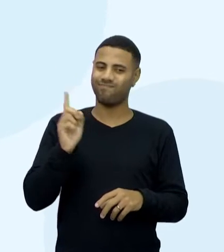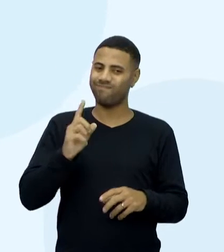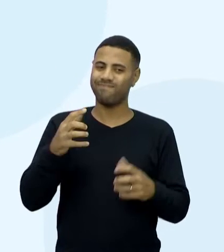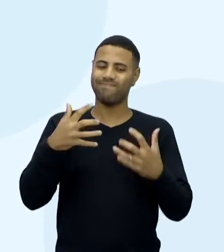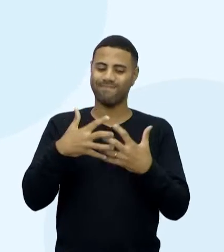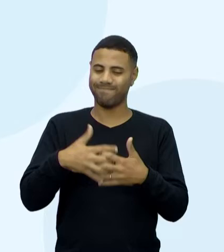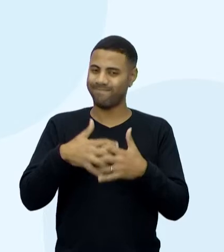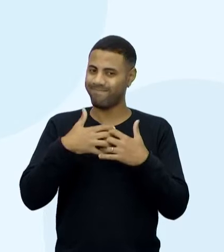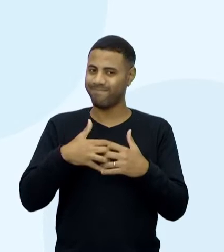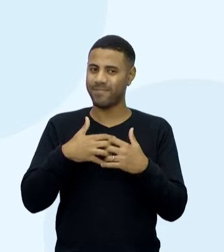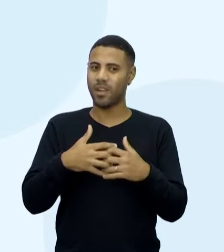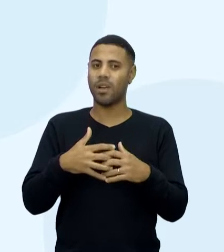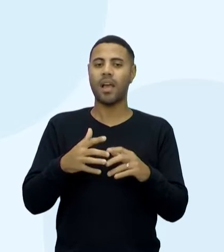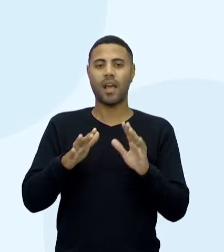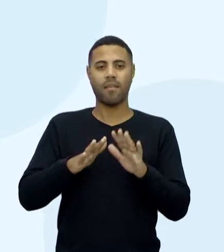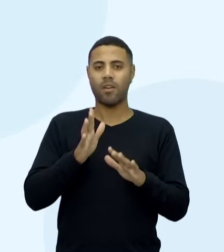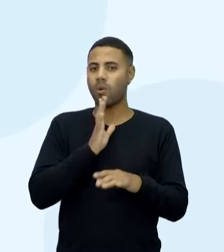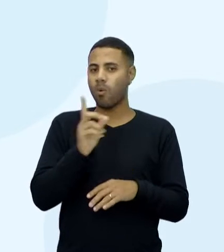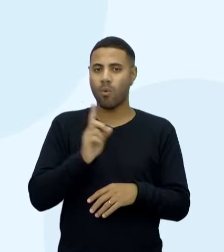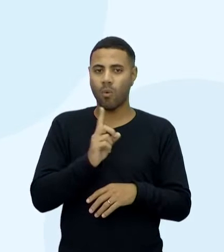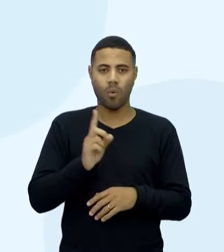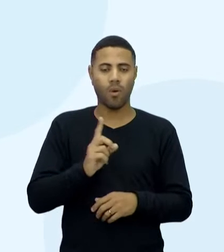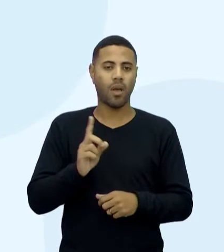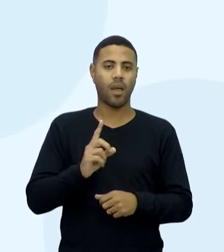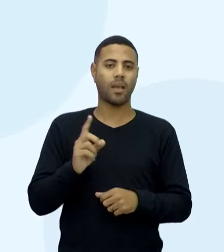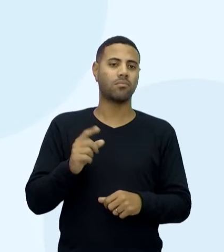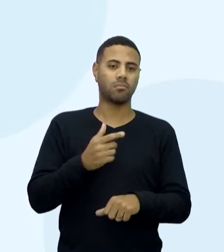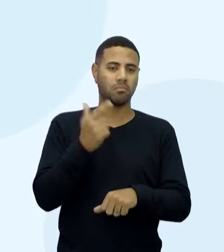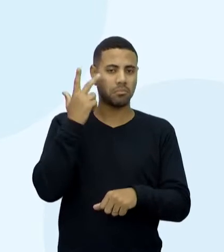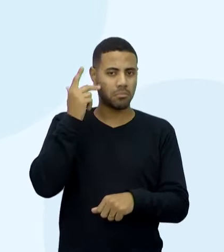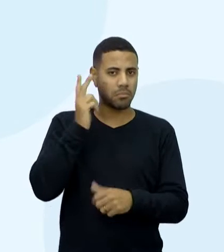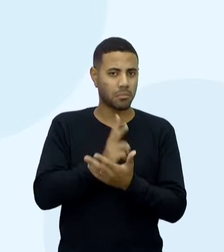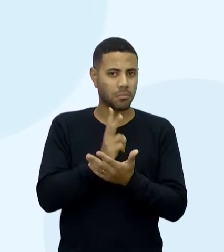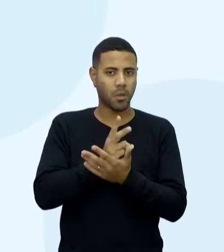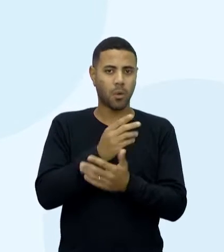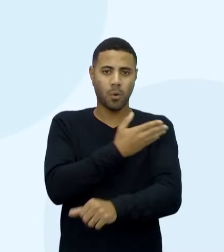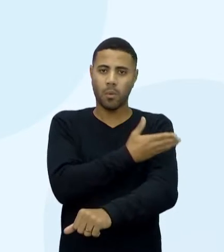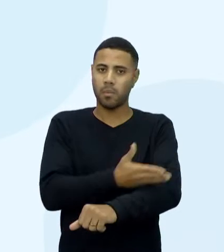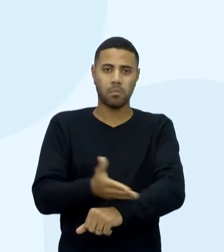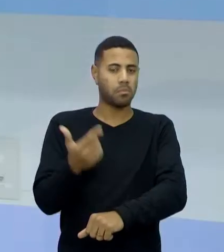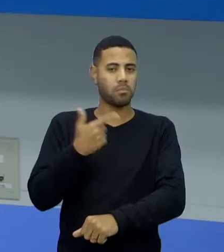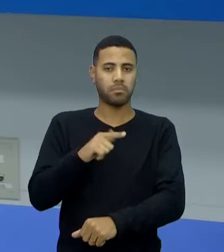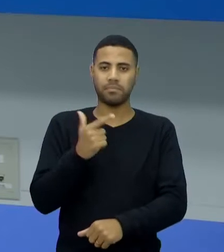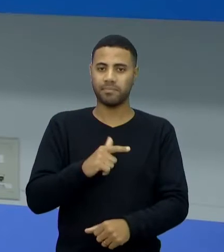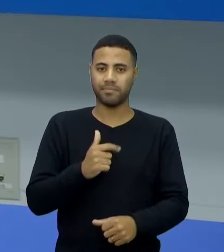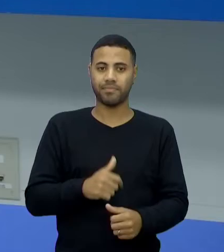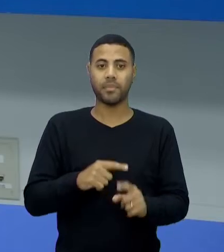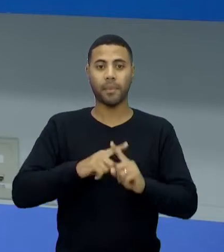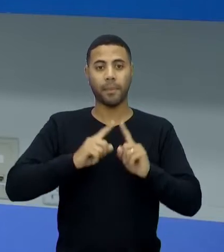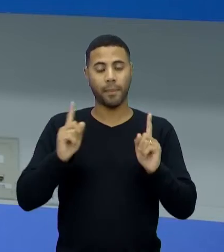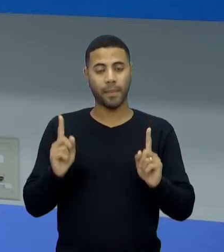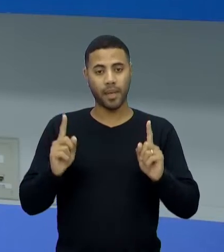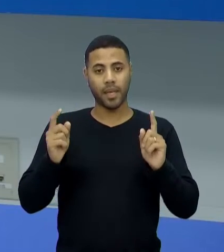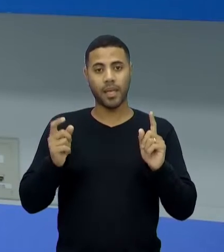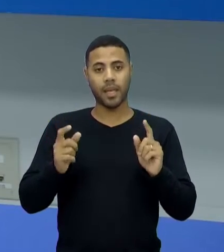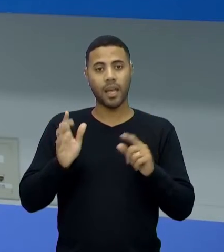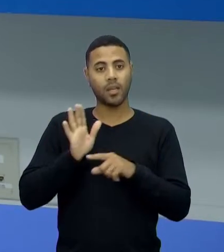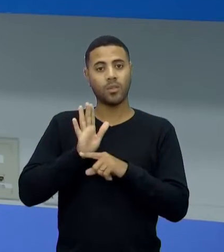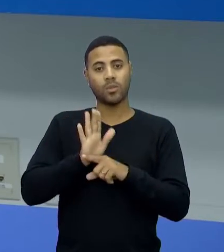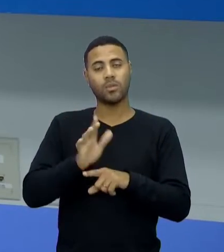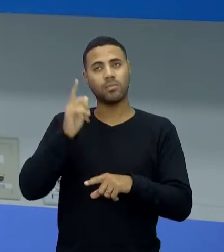conhecido né não é uma coisa que normalmente a gente bate o olho e fala Opa já sei o que que é mas ele nos